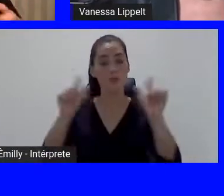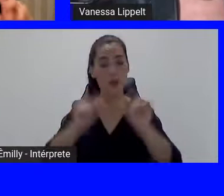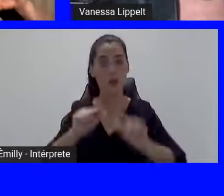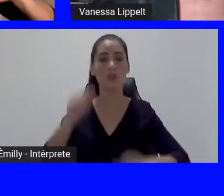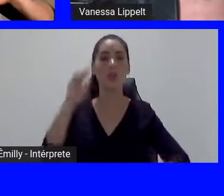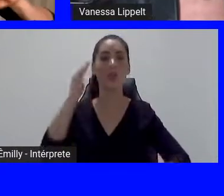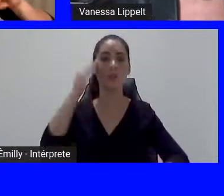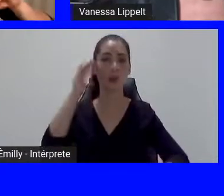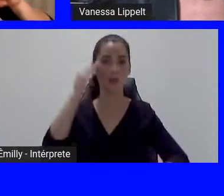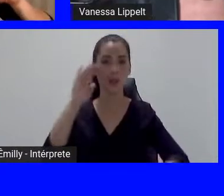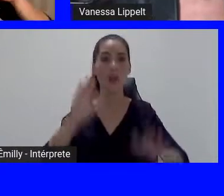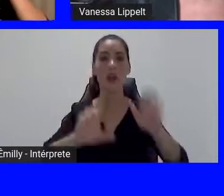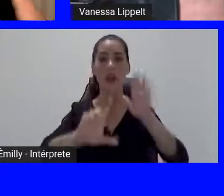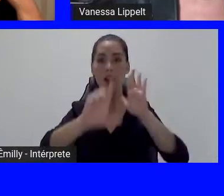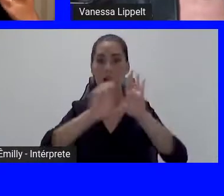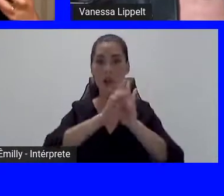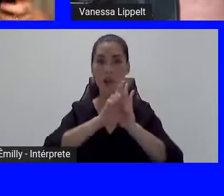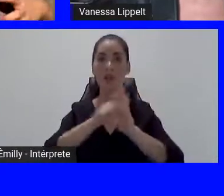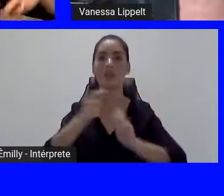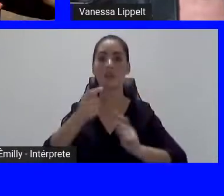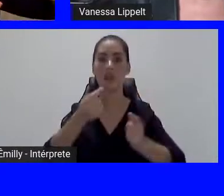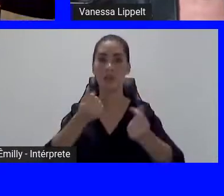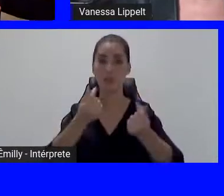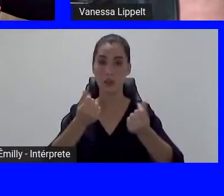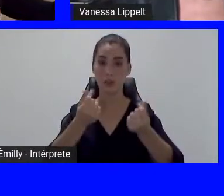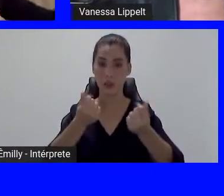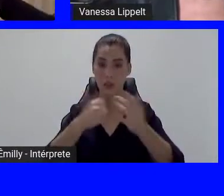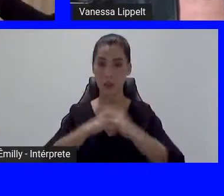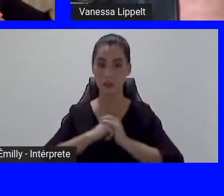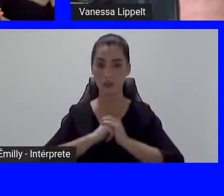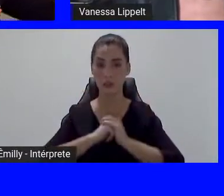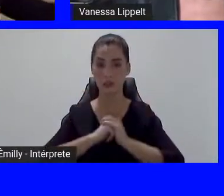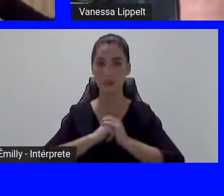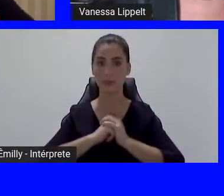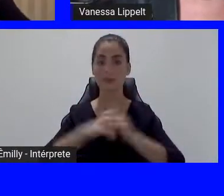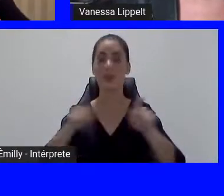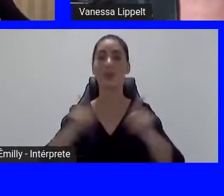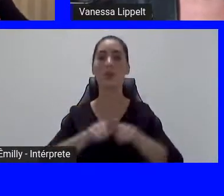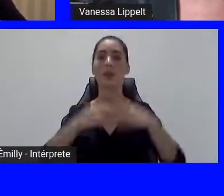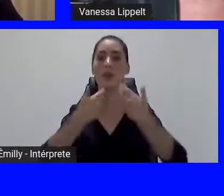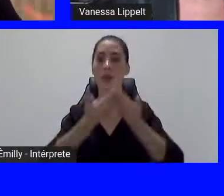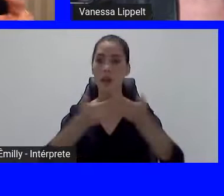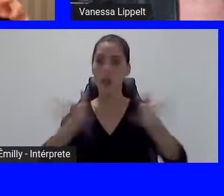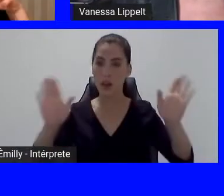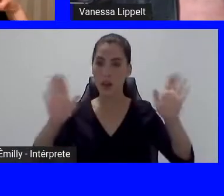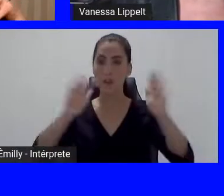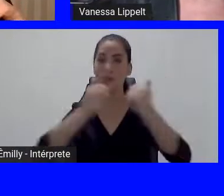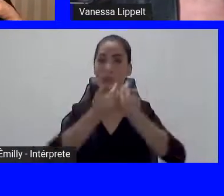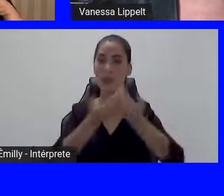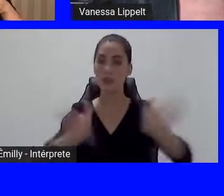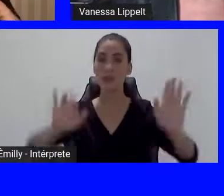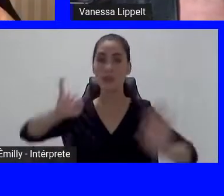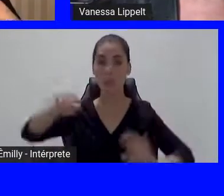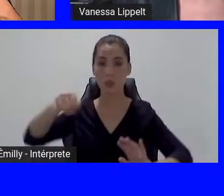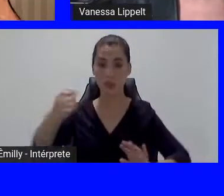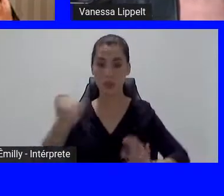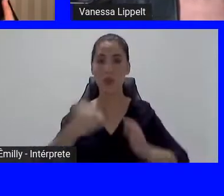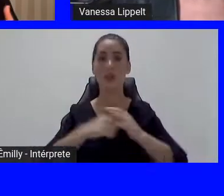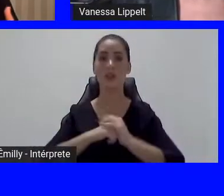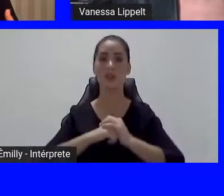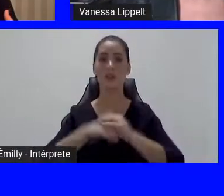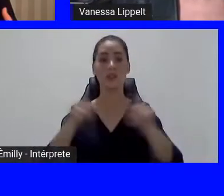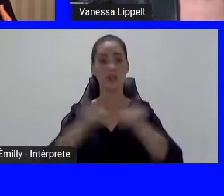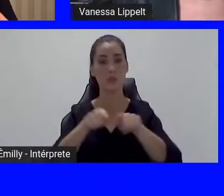legislação tributária e, consequentemente, jogar esse custo, abrindo mais portas e gerando mais empregos. Então, embora a